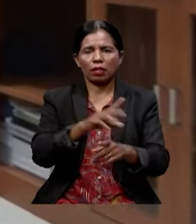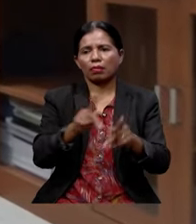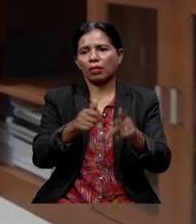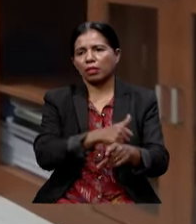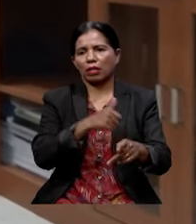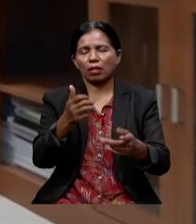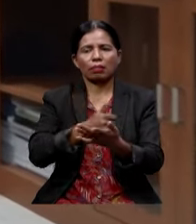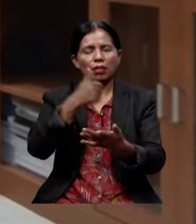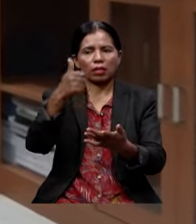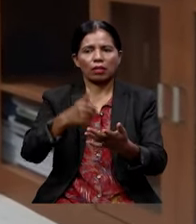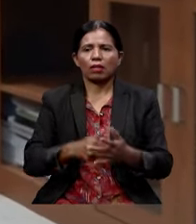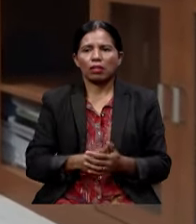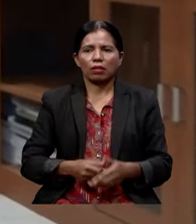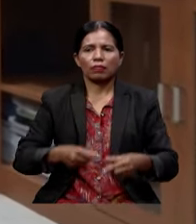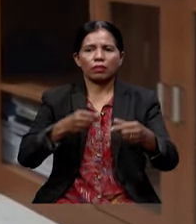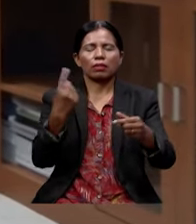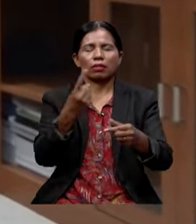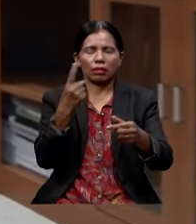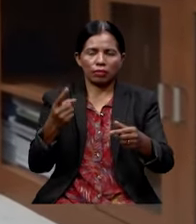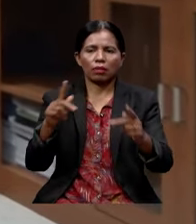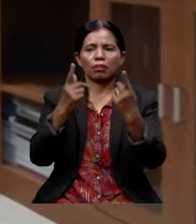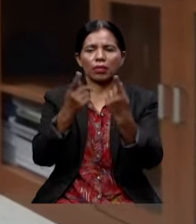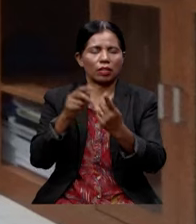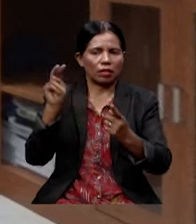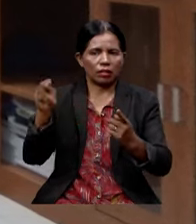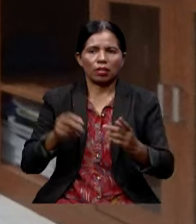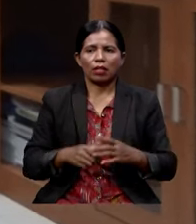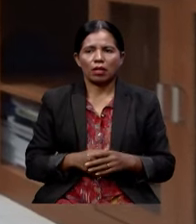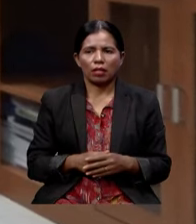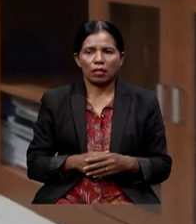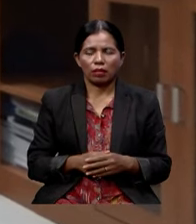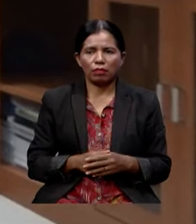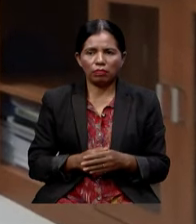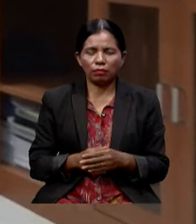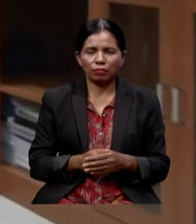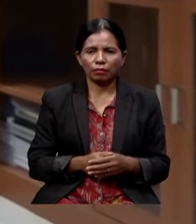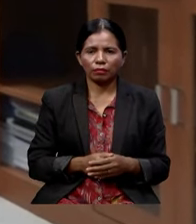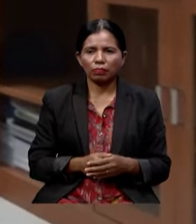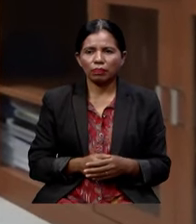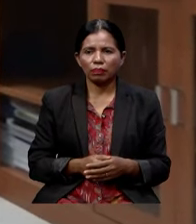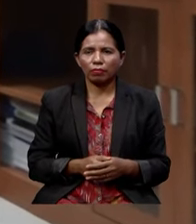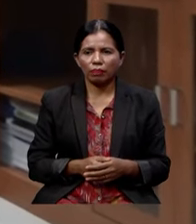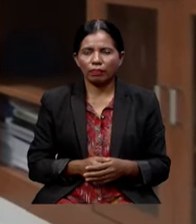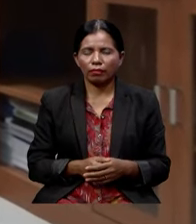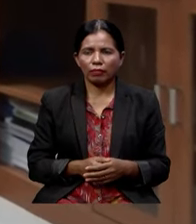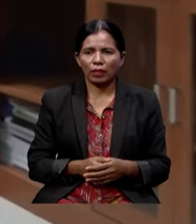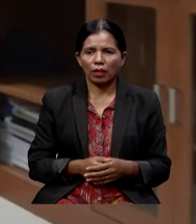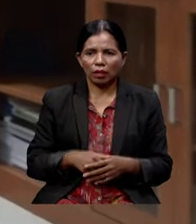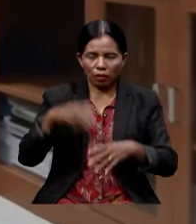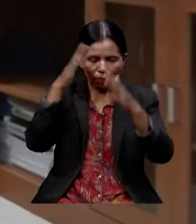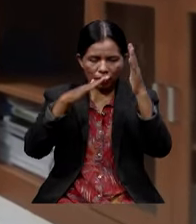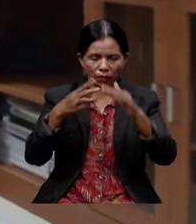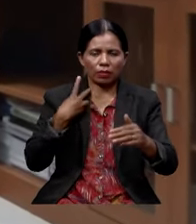com uma nante tener, mas para fora não faz tem falha para a companhia de uma carne. Neve problema e tenha